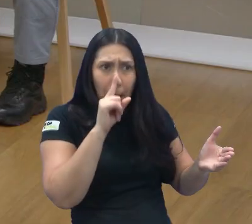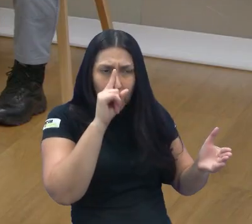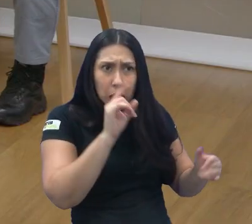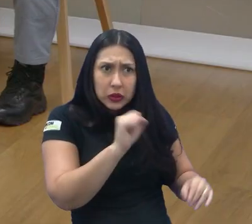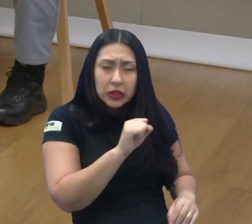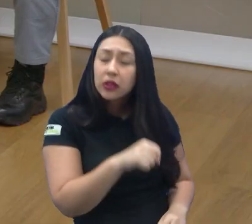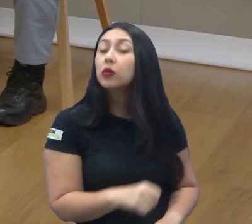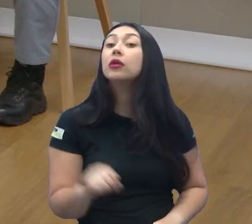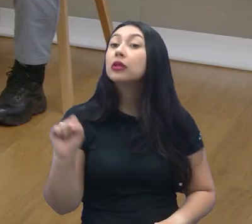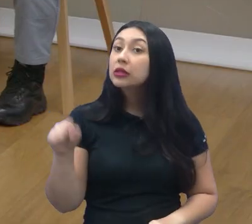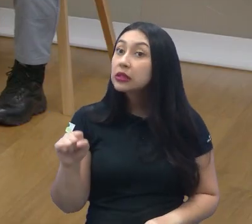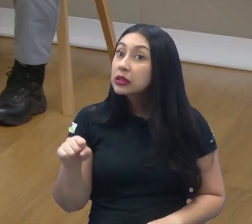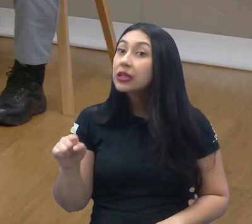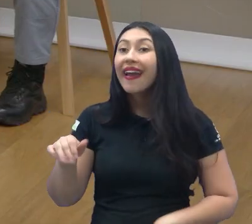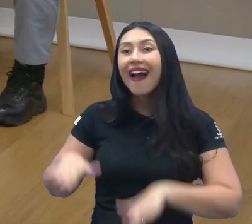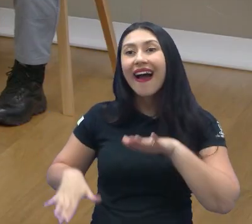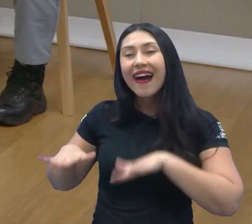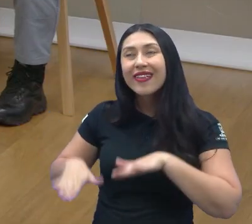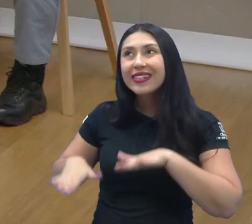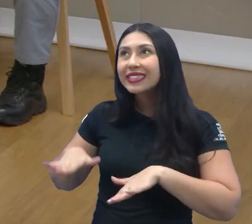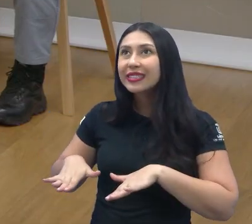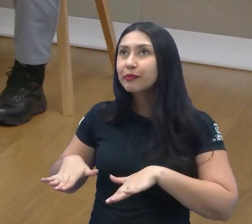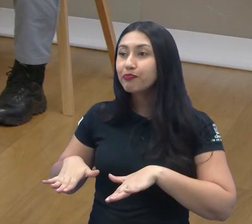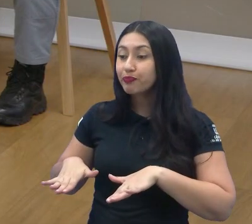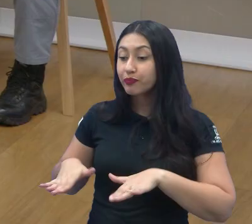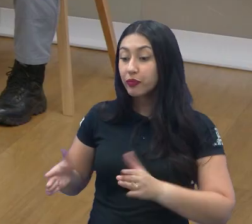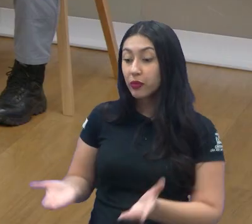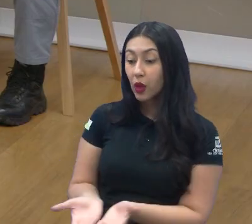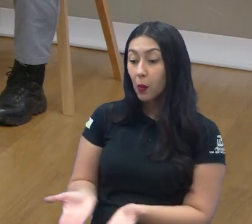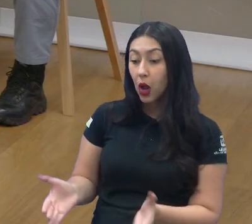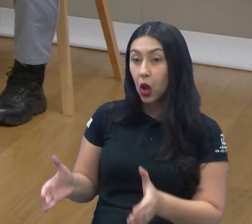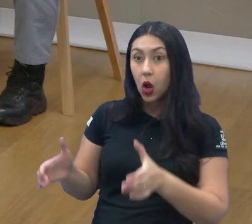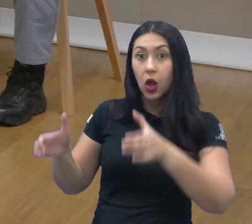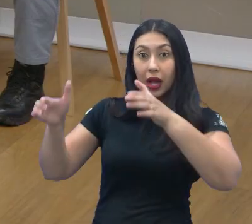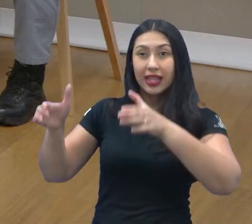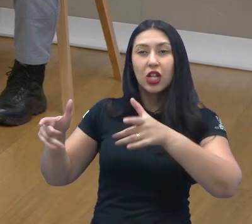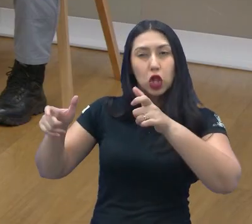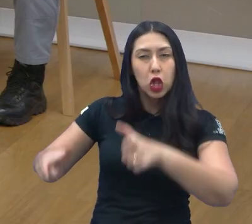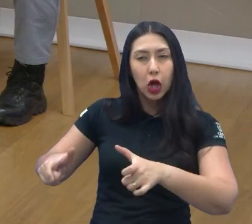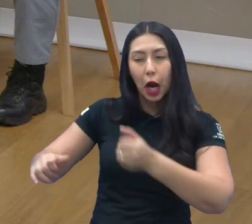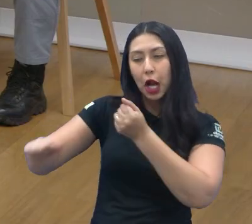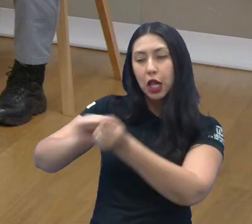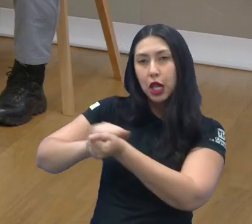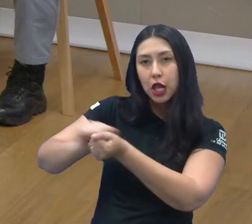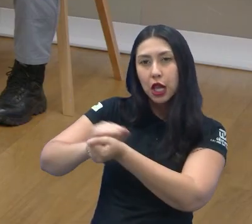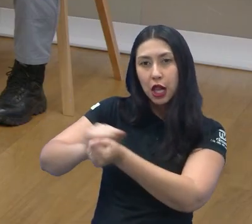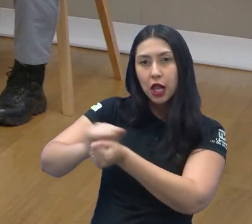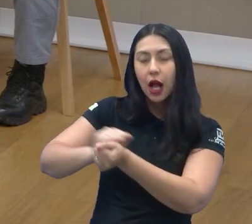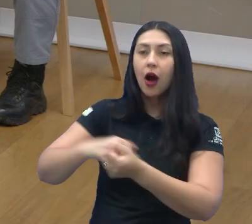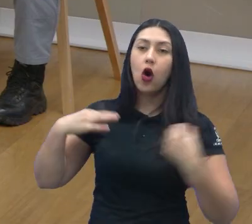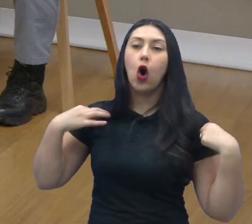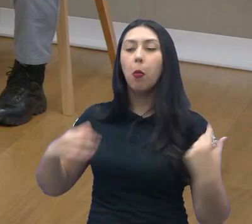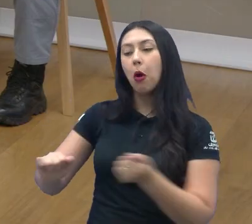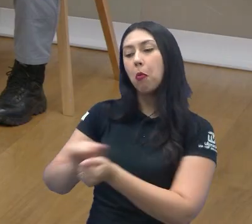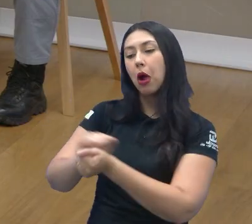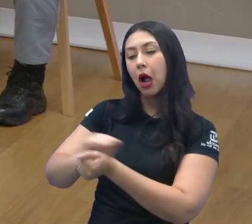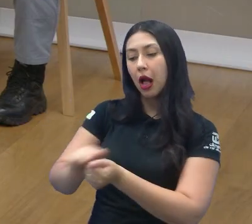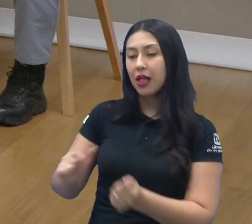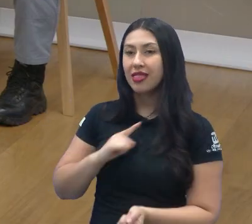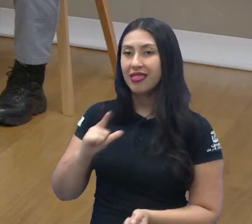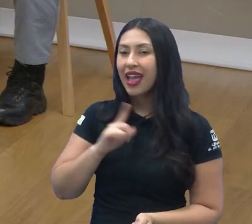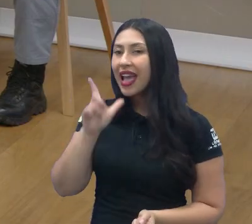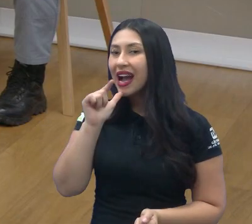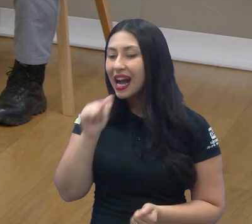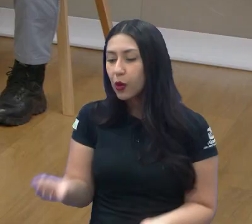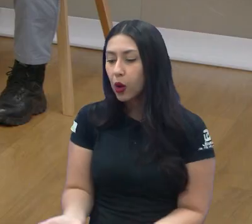Muitas pessoas acabam deixando bacias, principalmente naquela área de limpeza de roupa, né? Deixa uma bacia de molho, roupa de molho